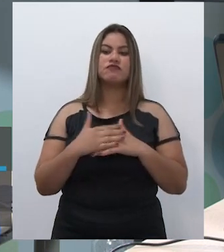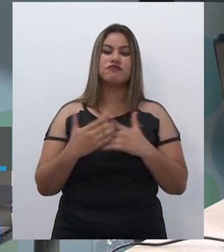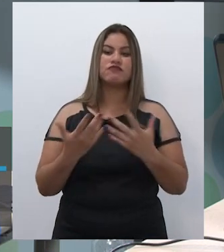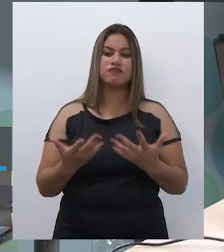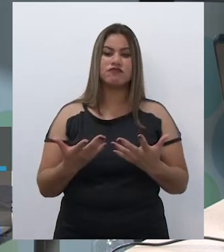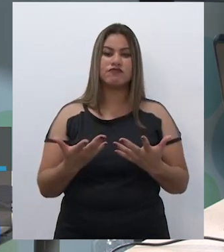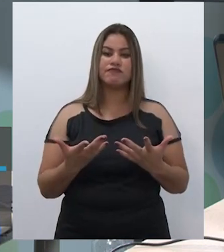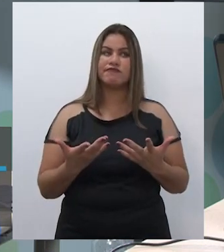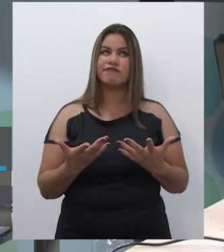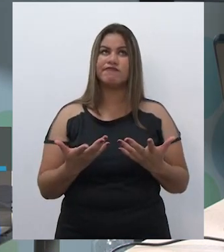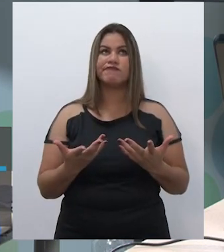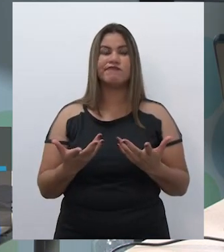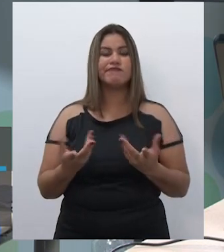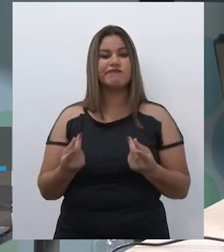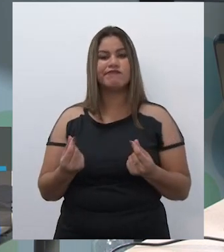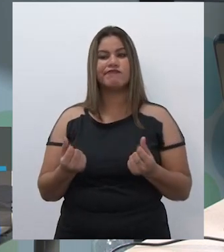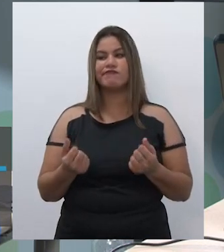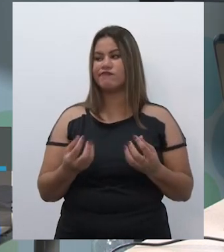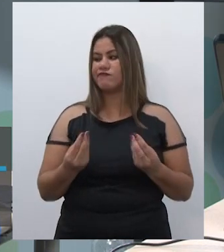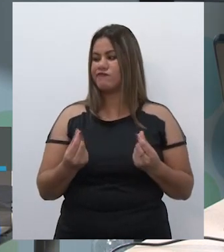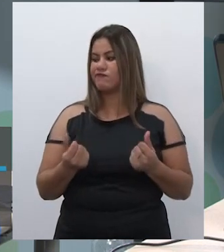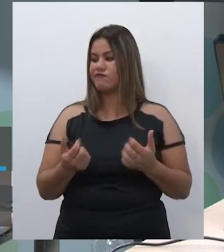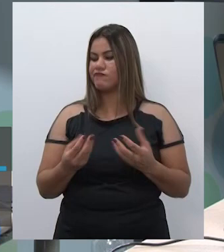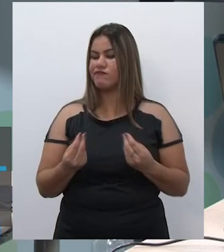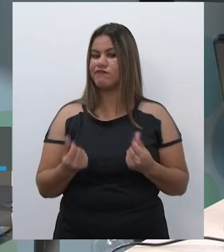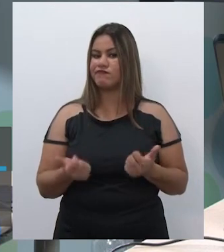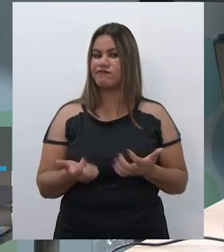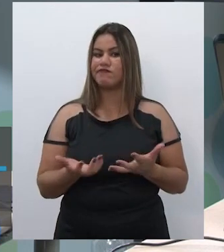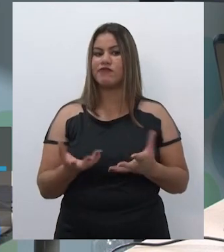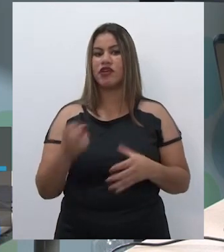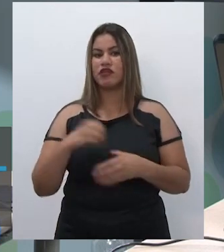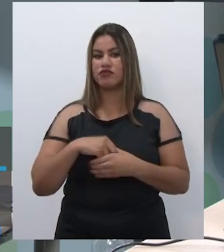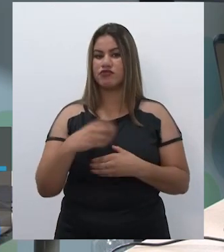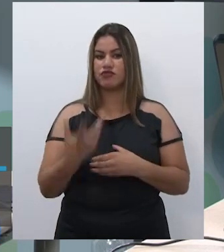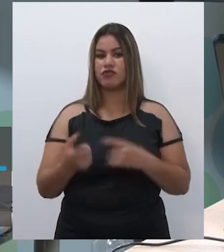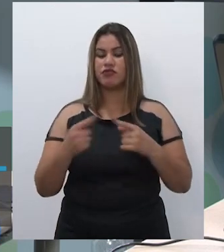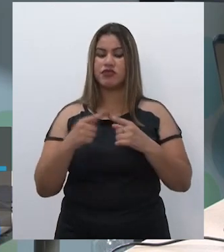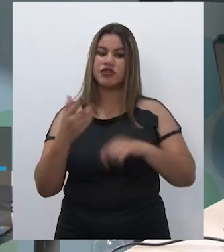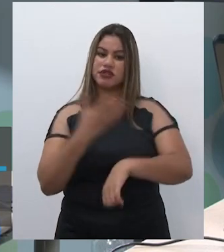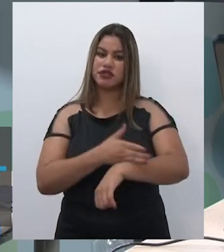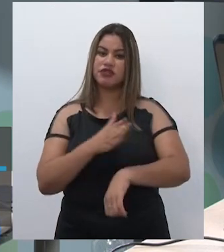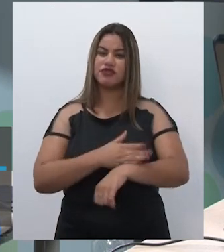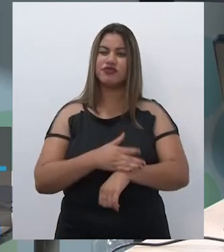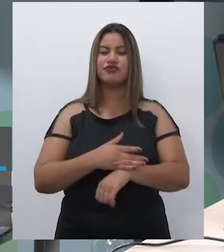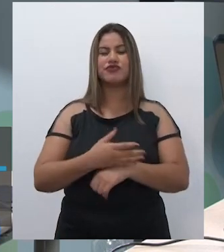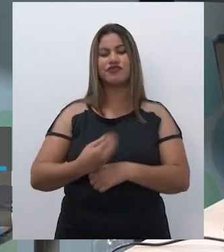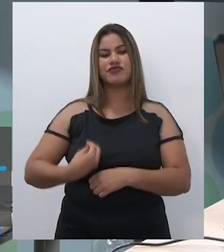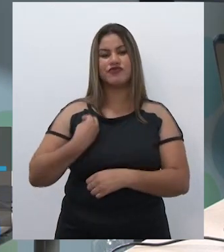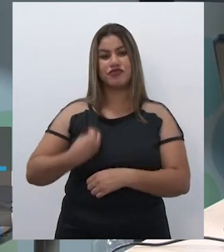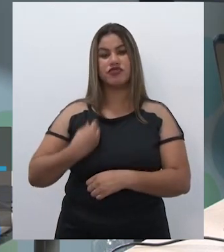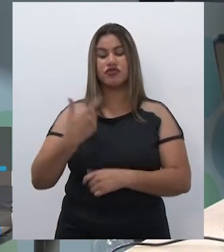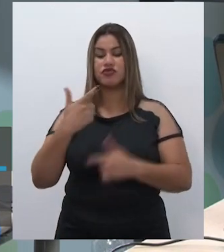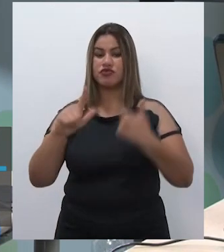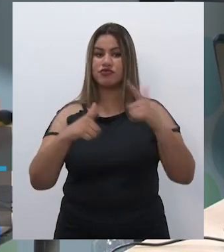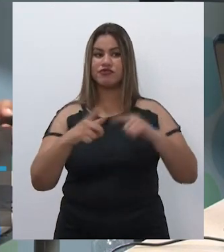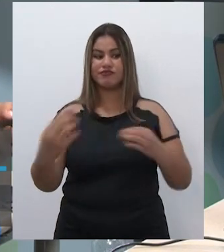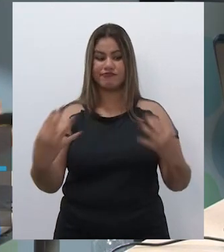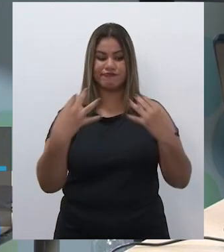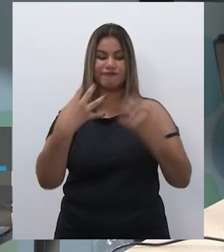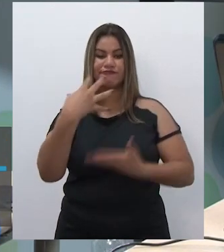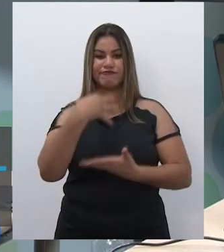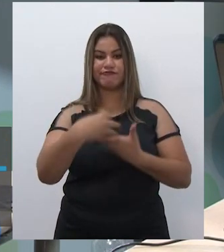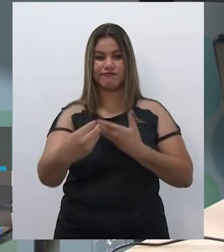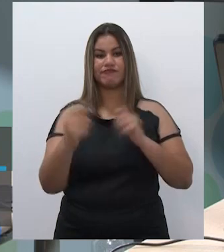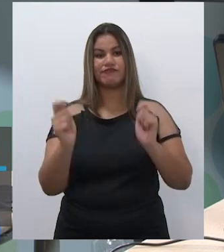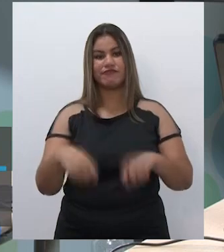vou exemplificando, né, eu vou trazendo aí como exercício na minha vida e outras pessoas também vão tomando como exemplo.